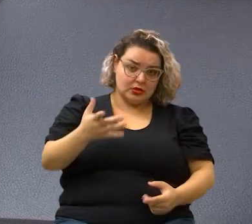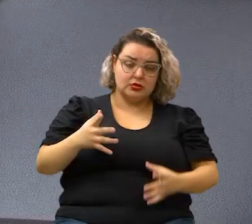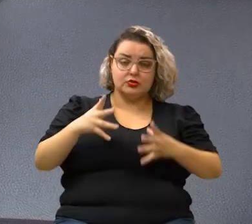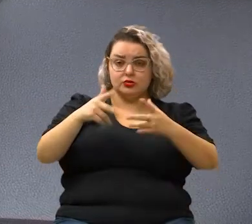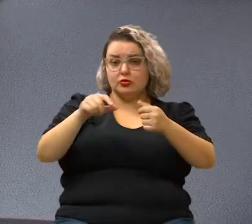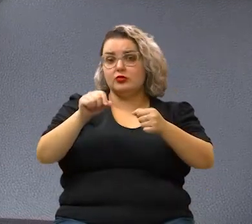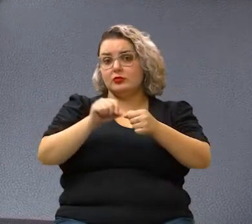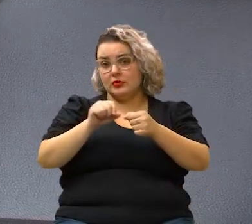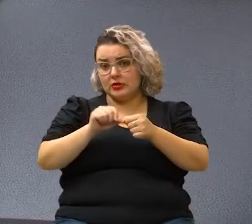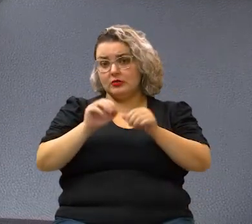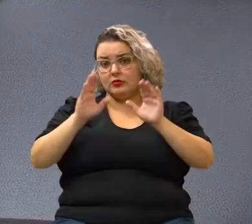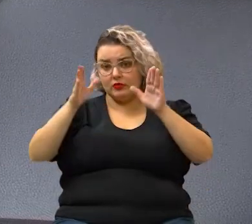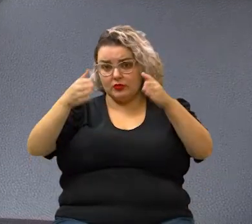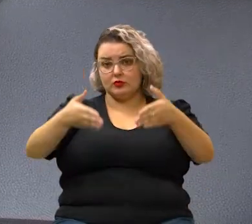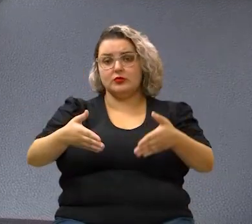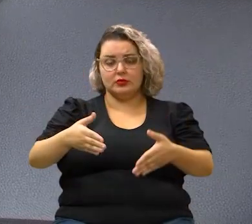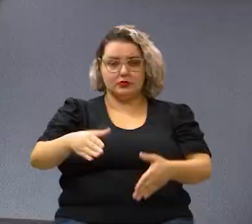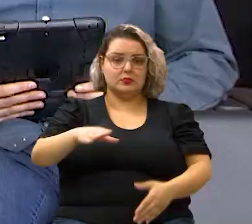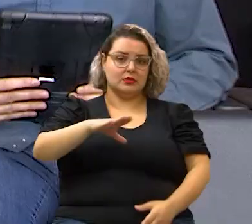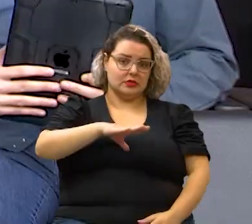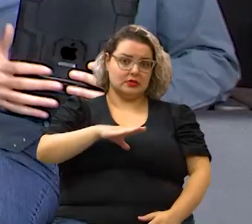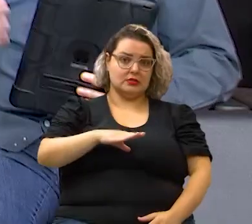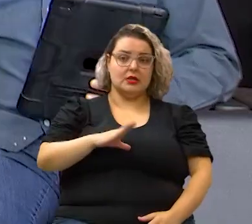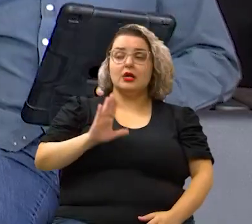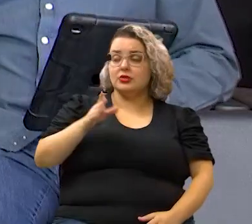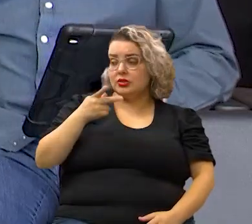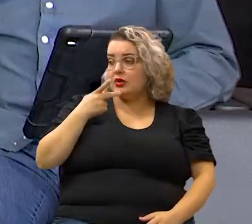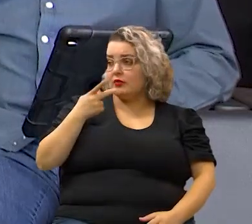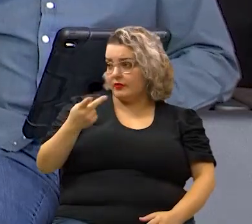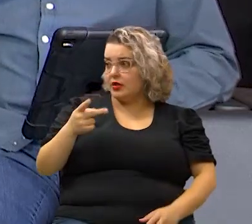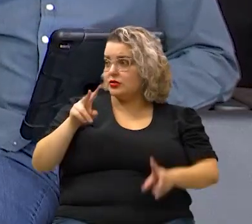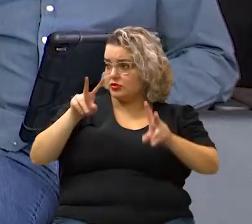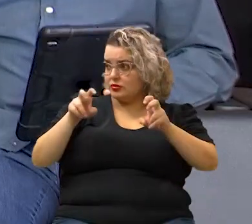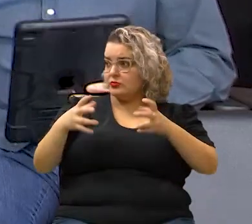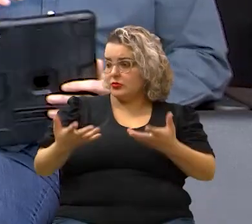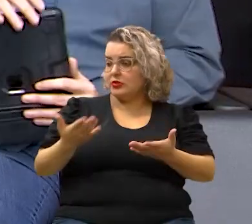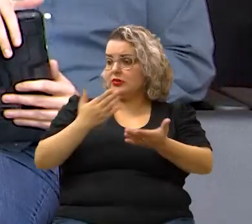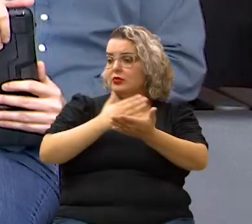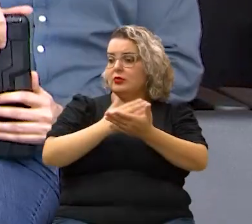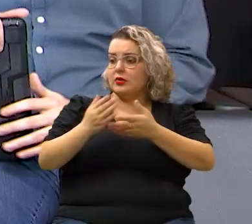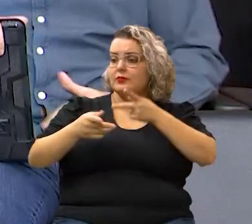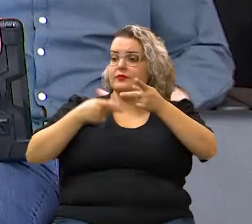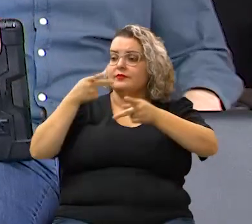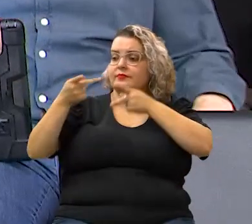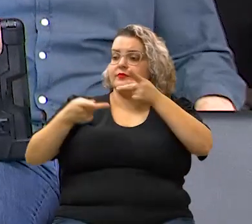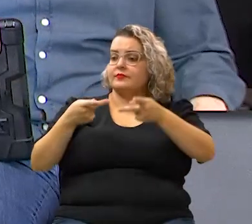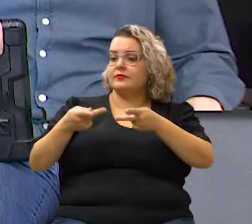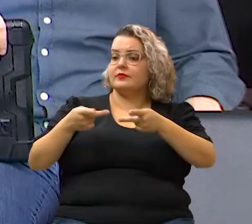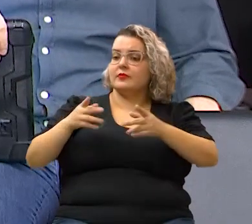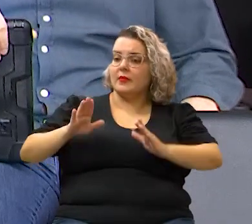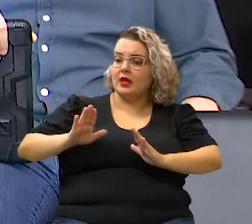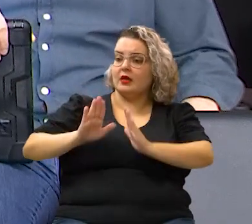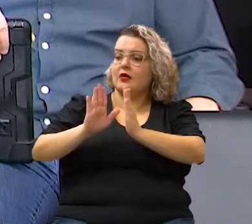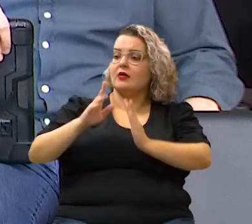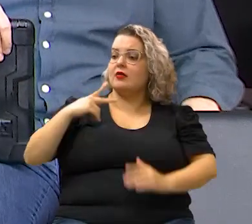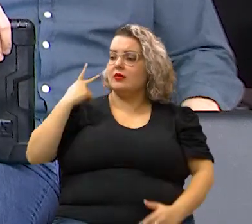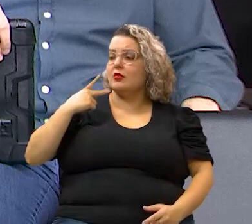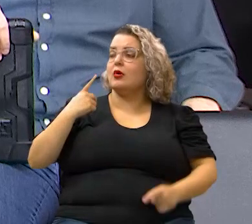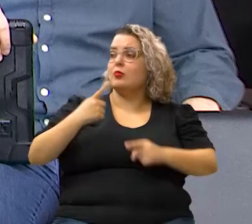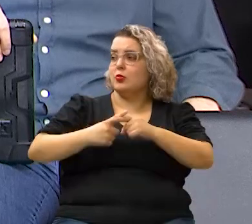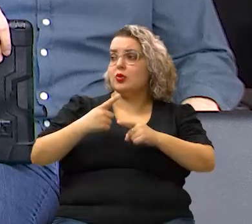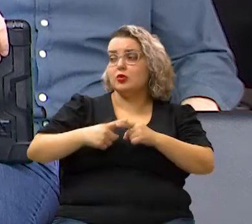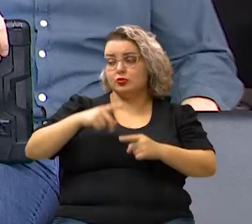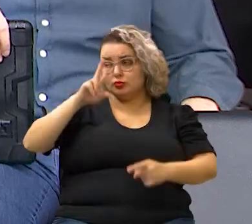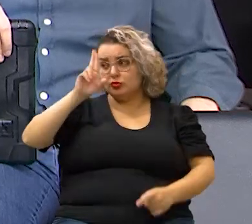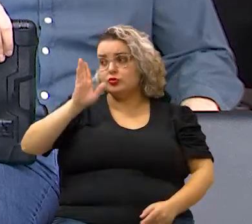Então, tudo a gente faz voltado para a cidade. Já que você citou sobre este assunto, a gente começa então falando sobre a frente parlamentar,